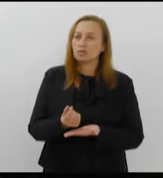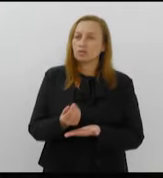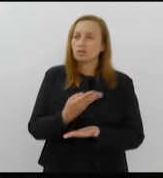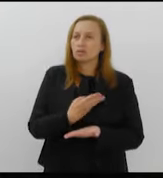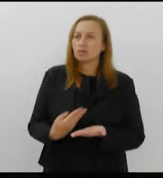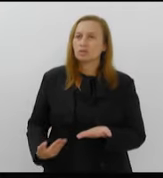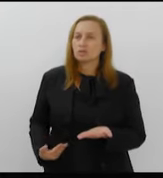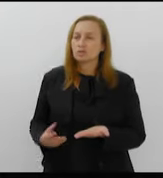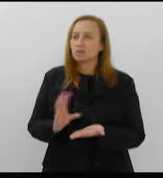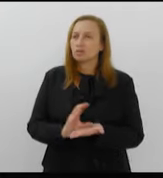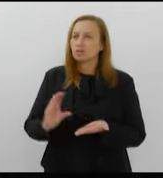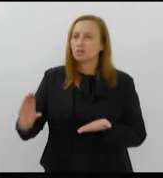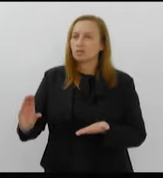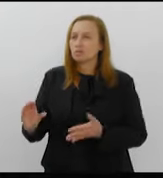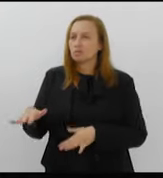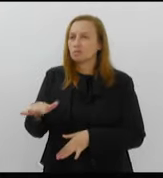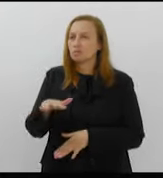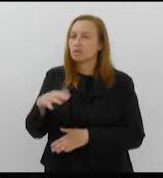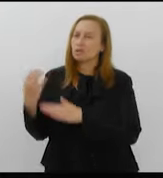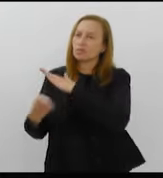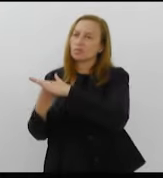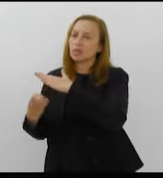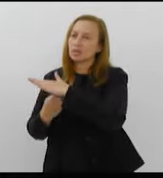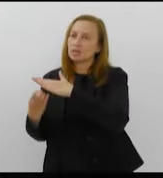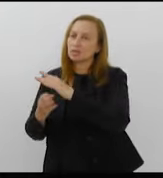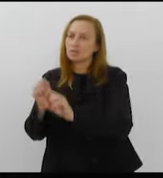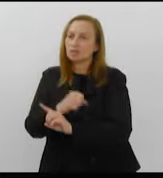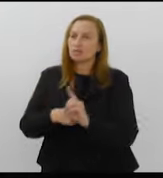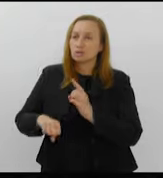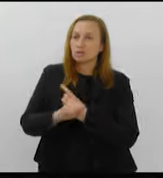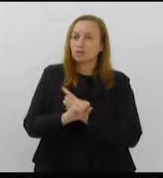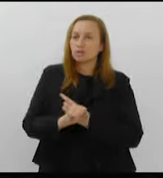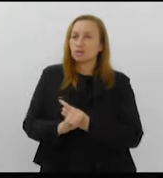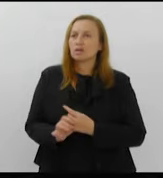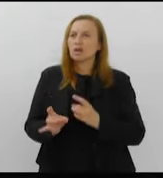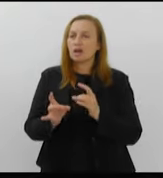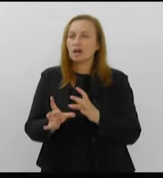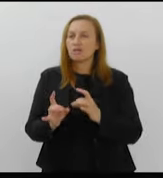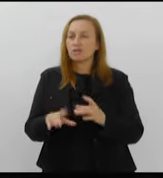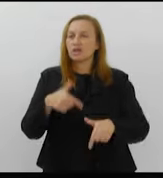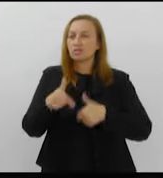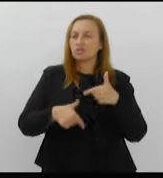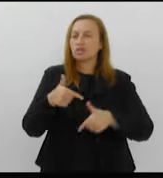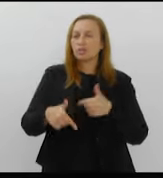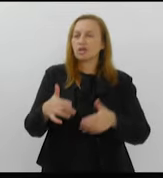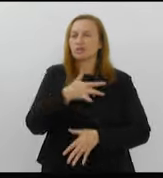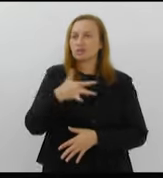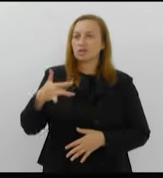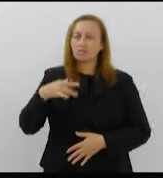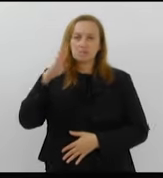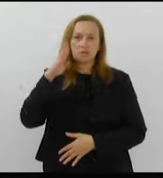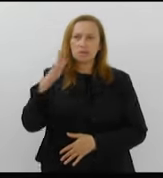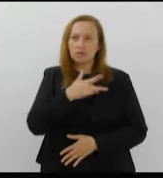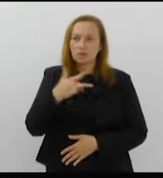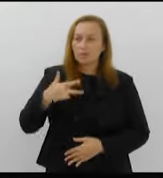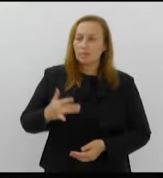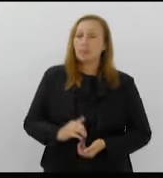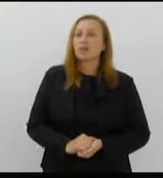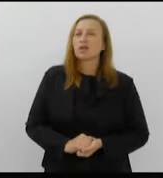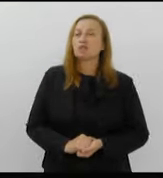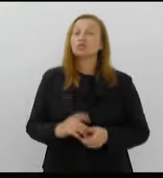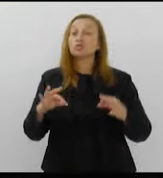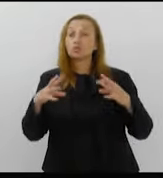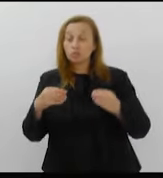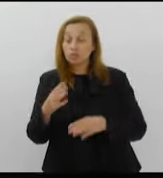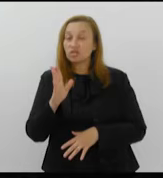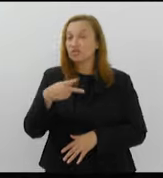essas organizações sociais, ou seja, a privatização dos serviços essenciais, especialmente da saúde, né? Por tudo isso